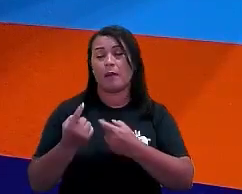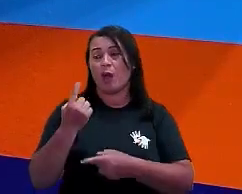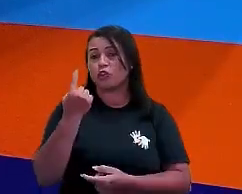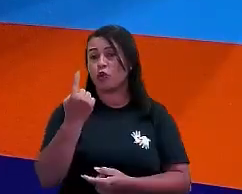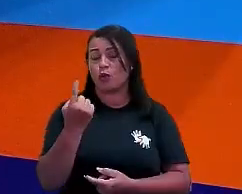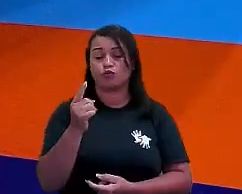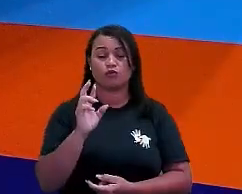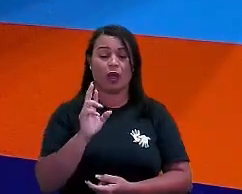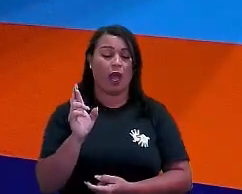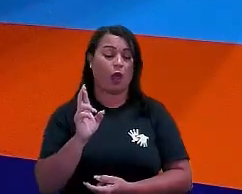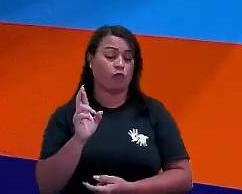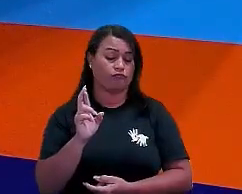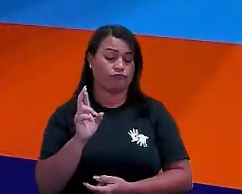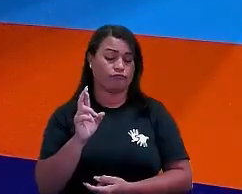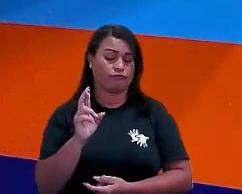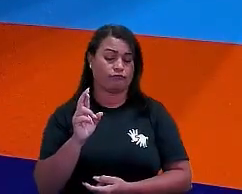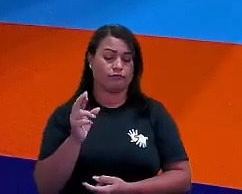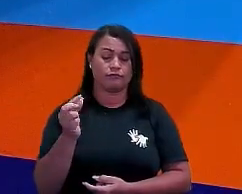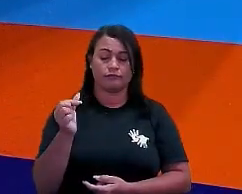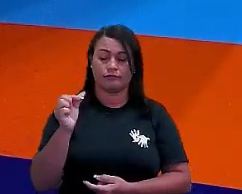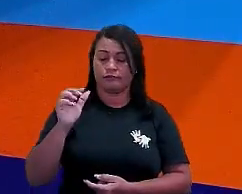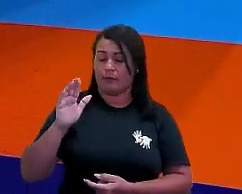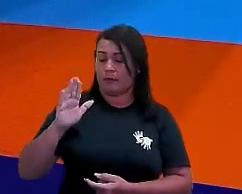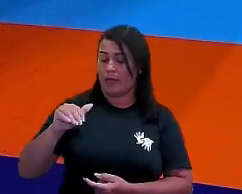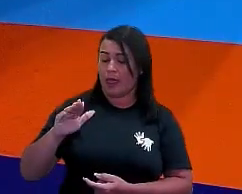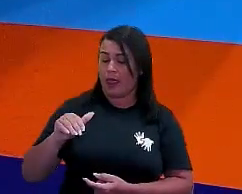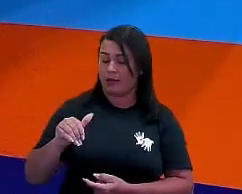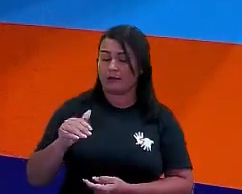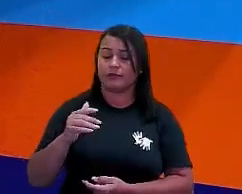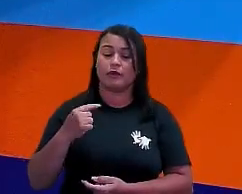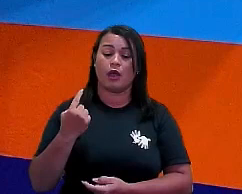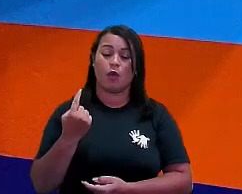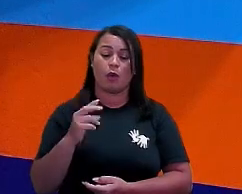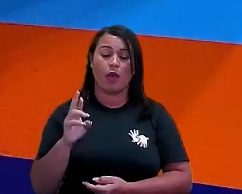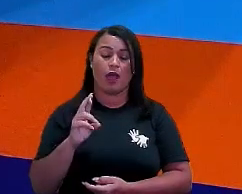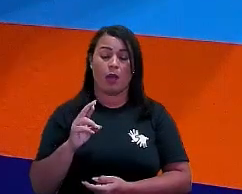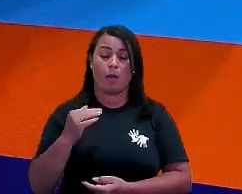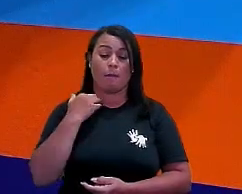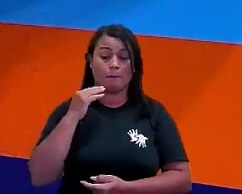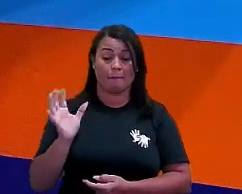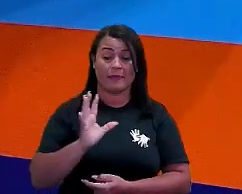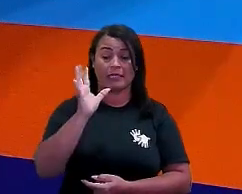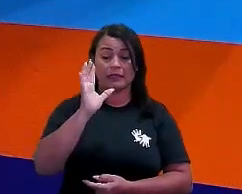vai custar R$1, tá certo? Então,